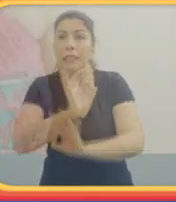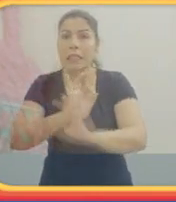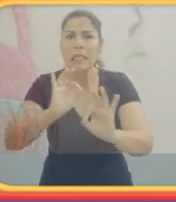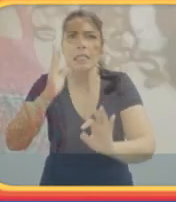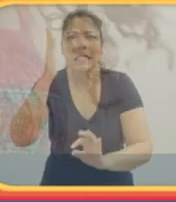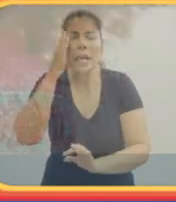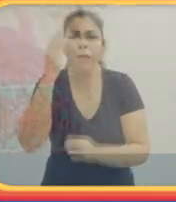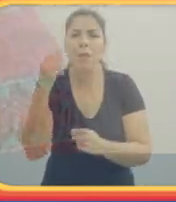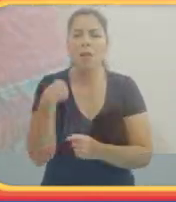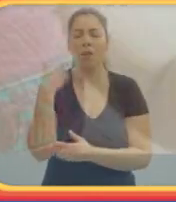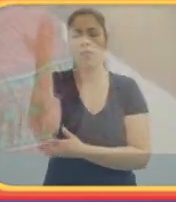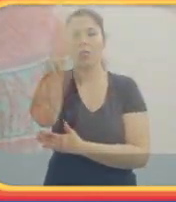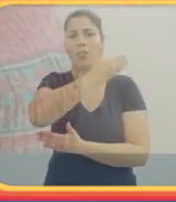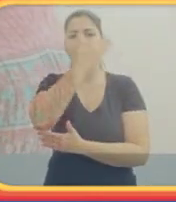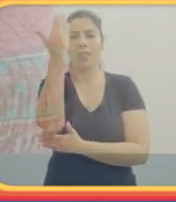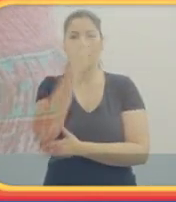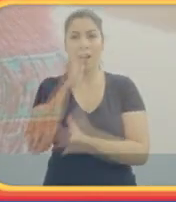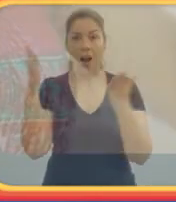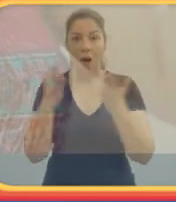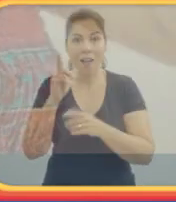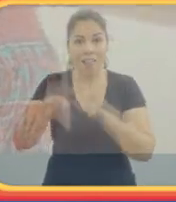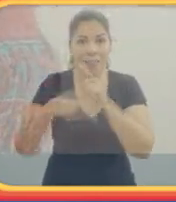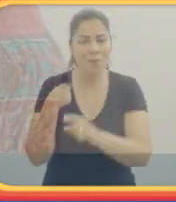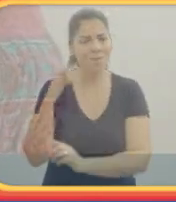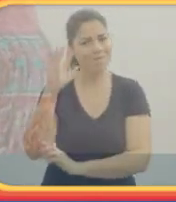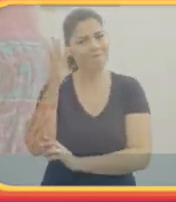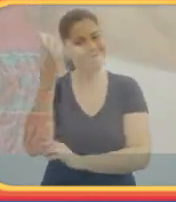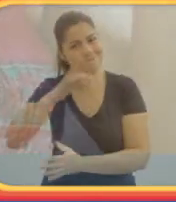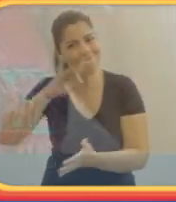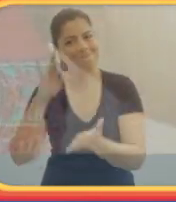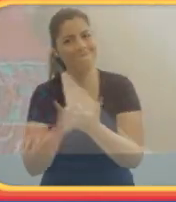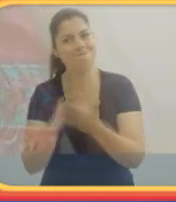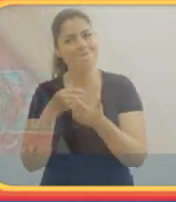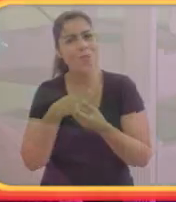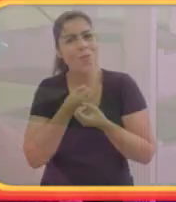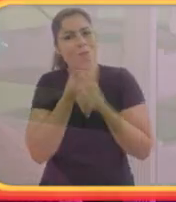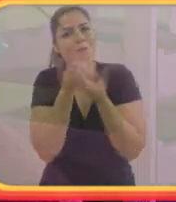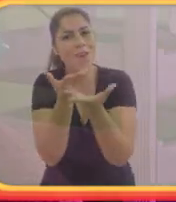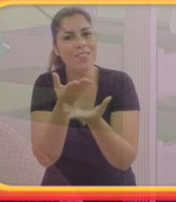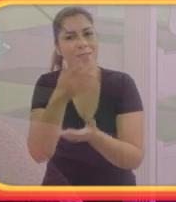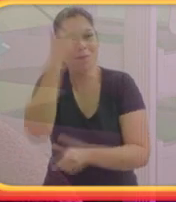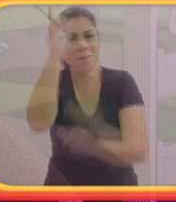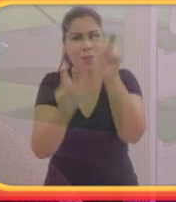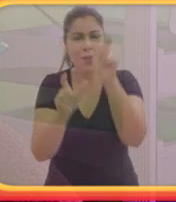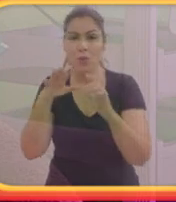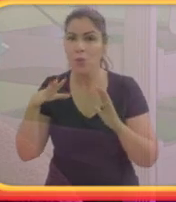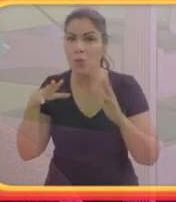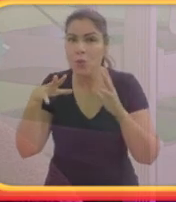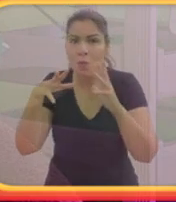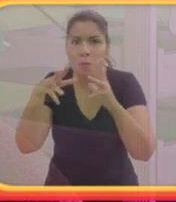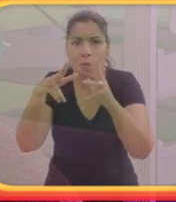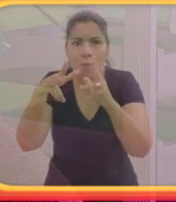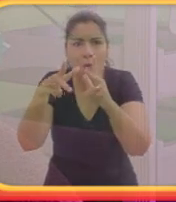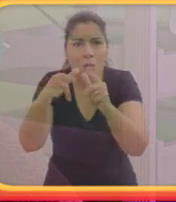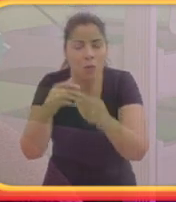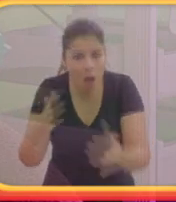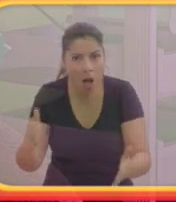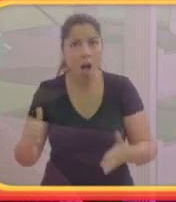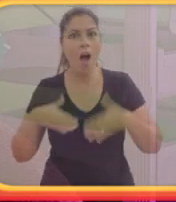ninguém sabia que eu não enxergava. E agora, depois que eu resolvi aí,